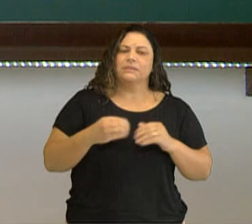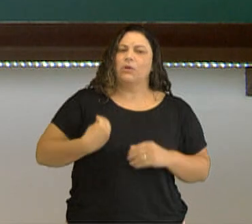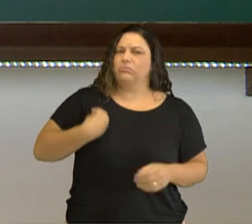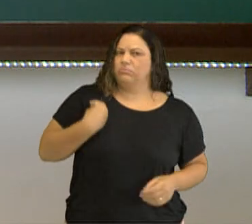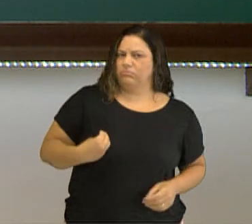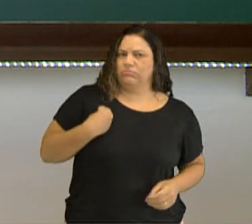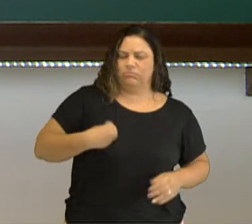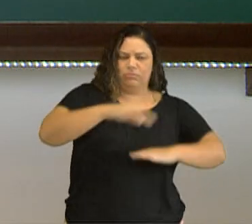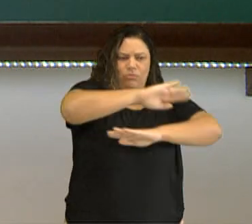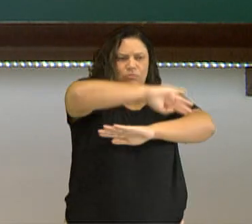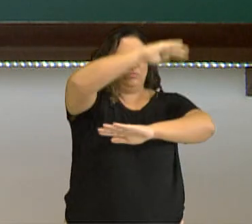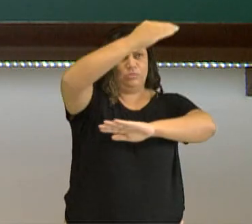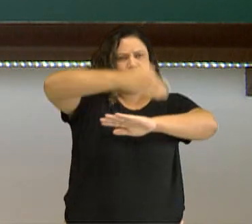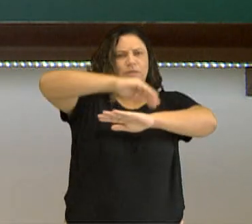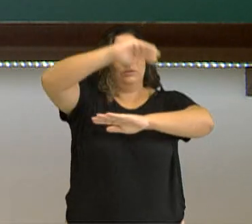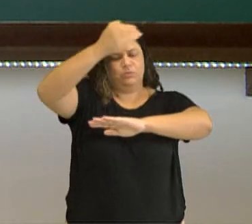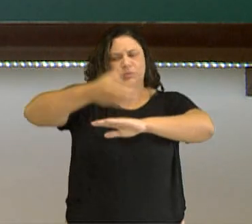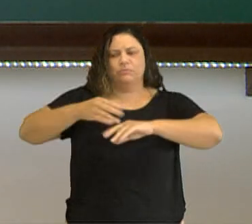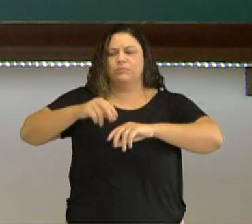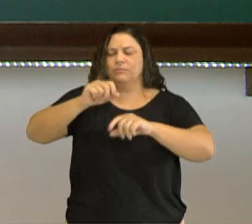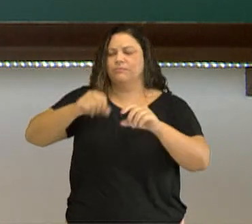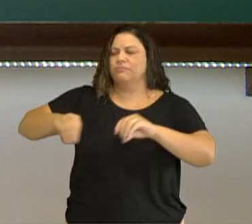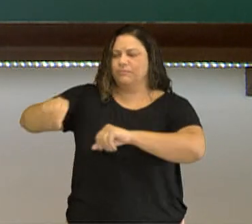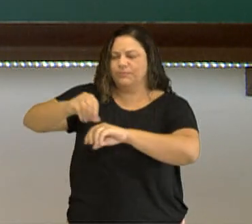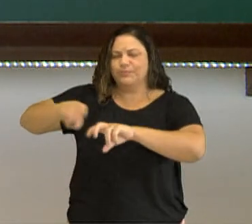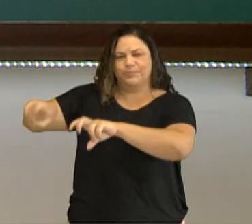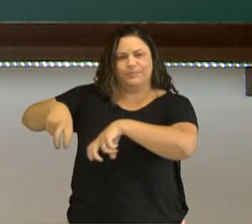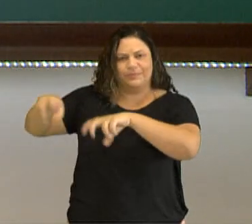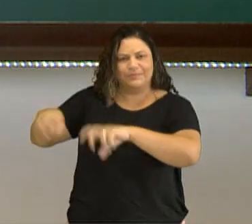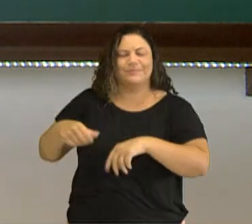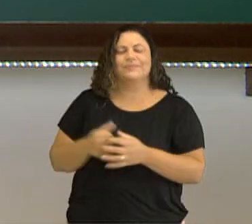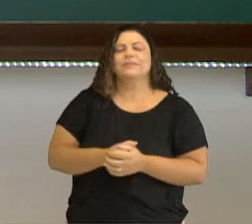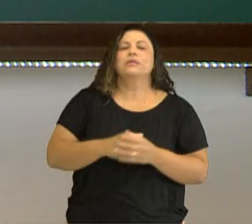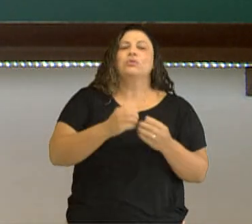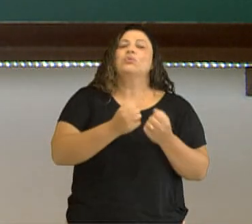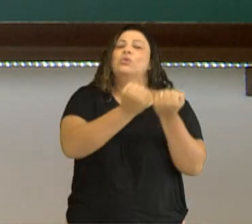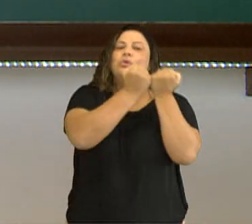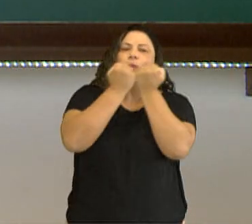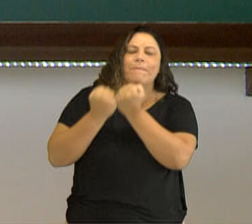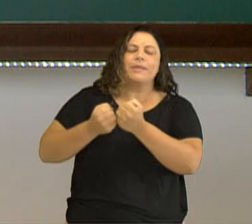dos Andes e praticavam a agricultura do milho, da batata e do feijão.